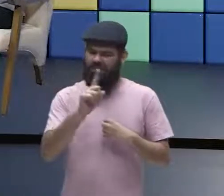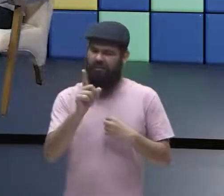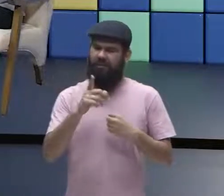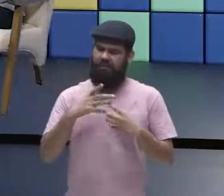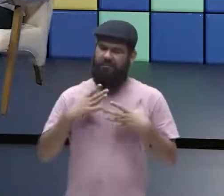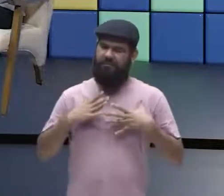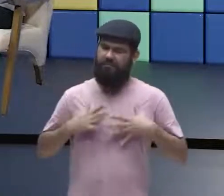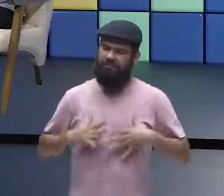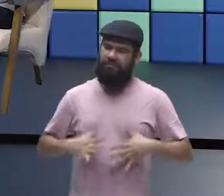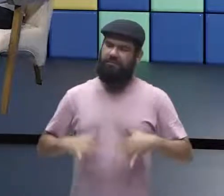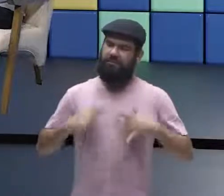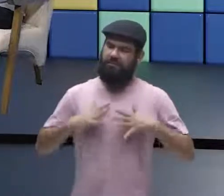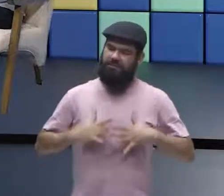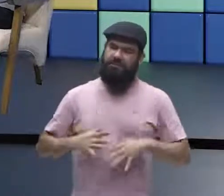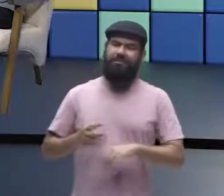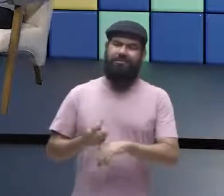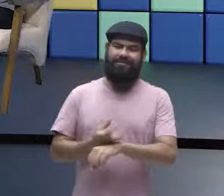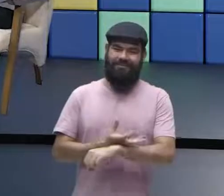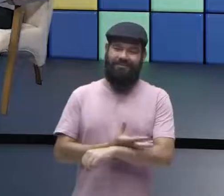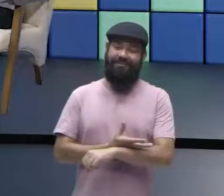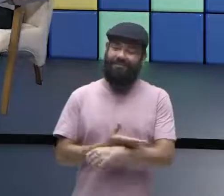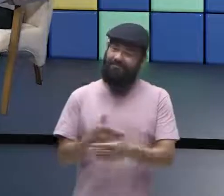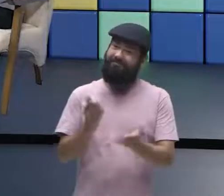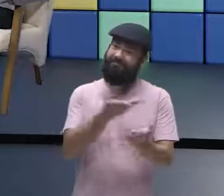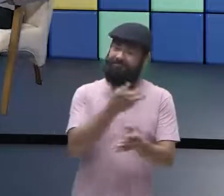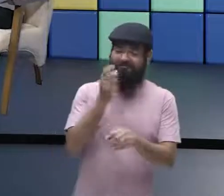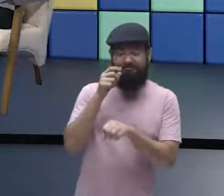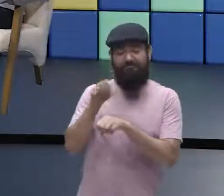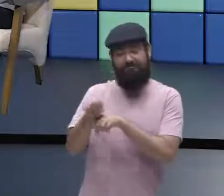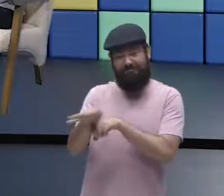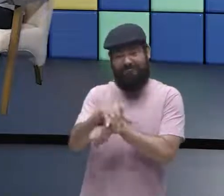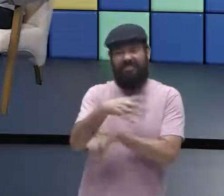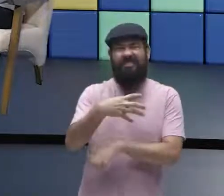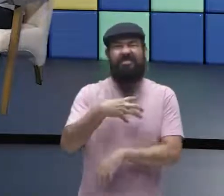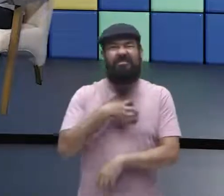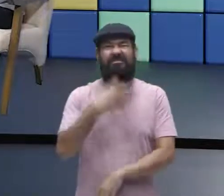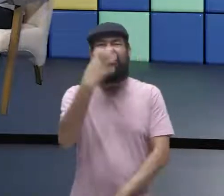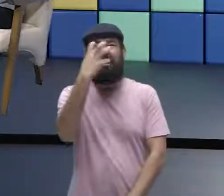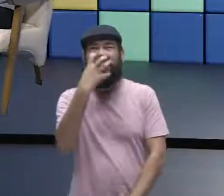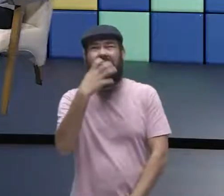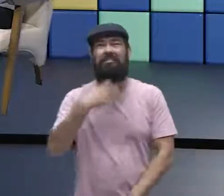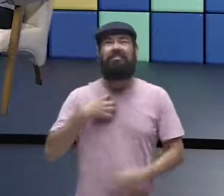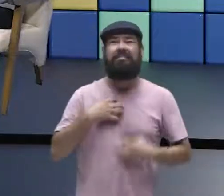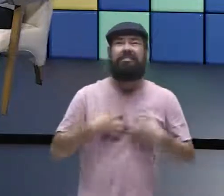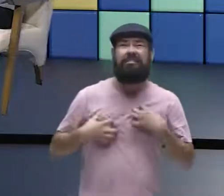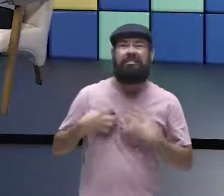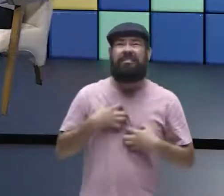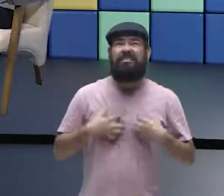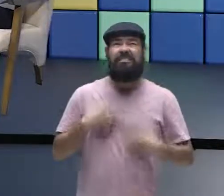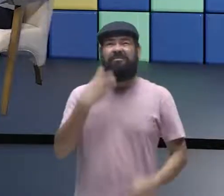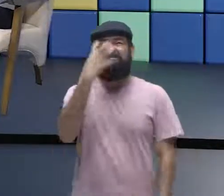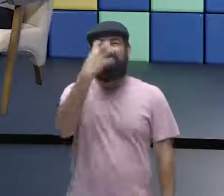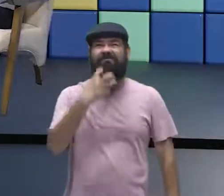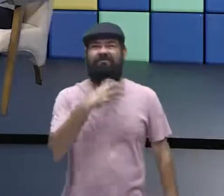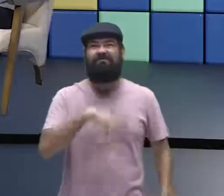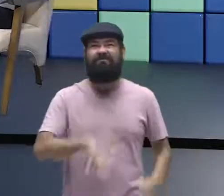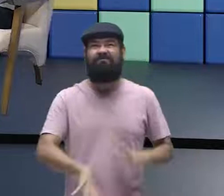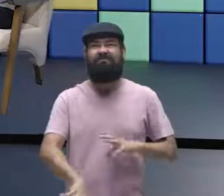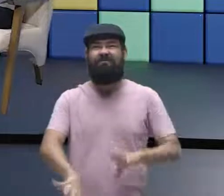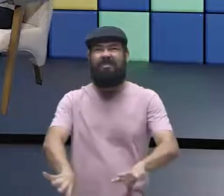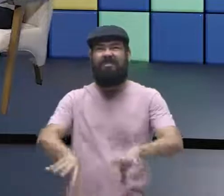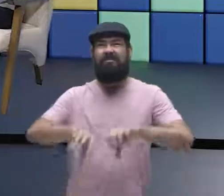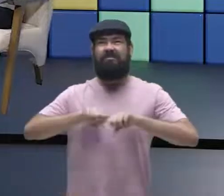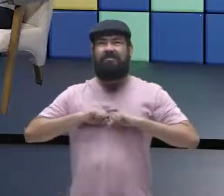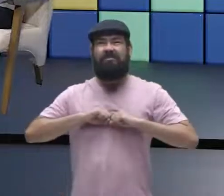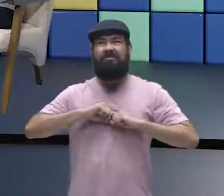com as suas emoções. Então, olha aí, gente, a dica, sentiu raiva ali, porque ninguém está imune de sentir raiva. Se